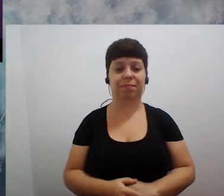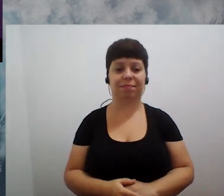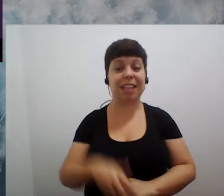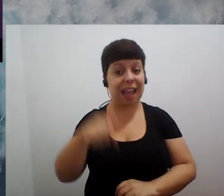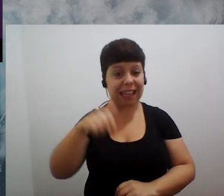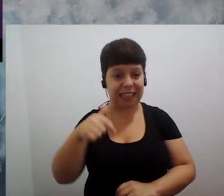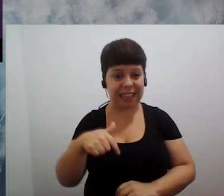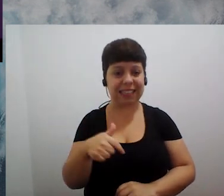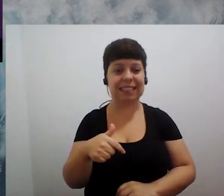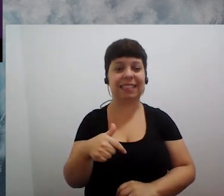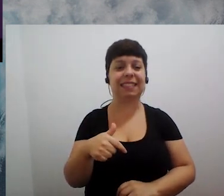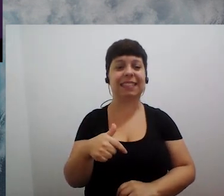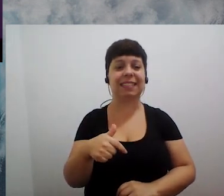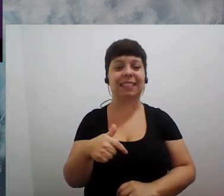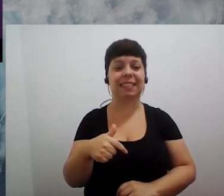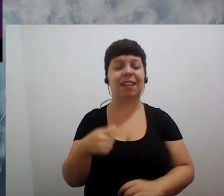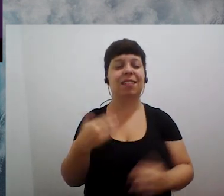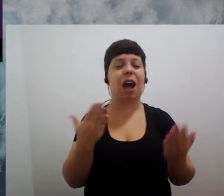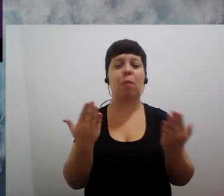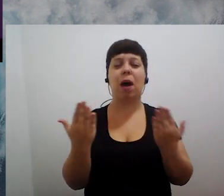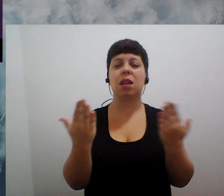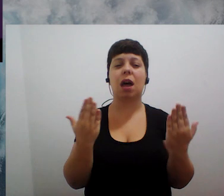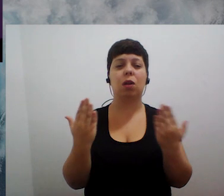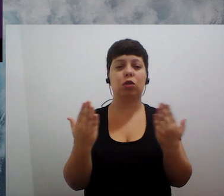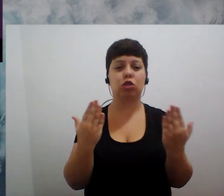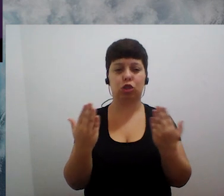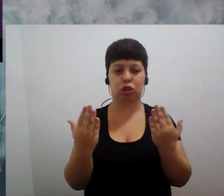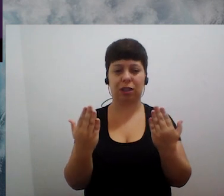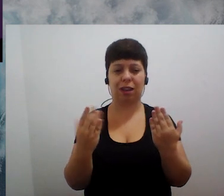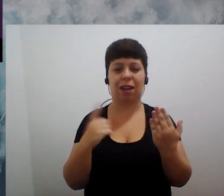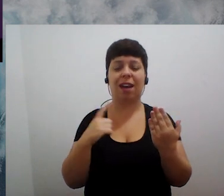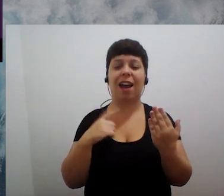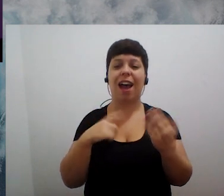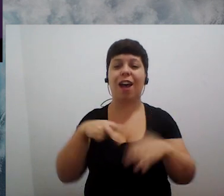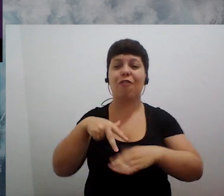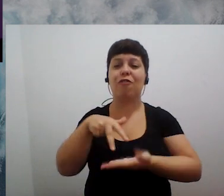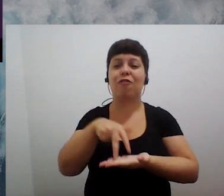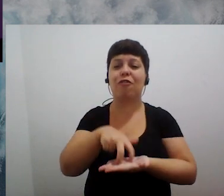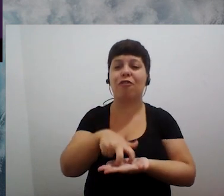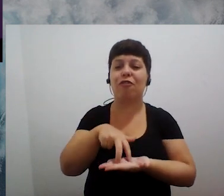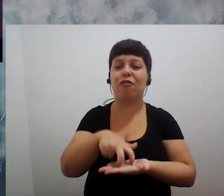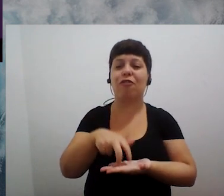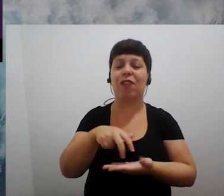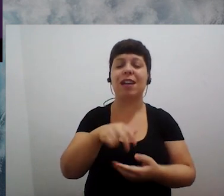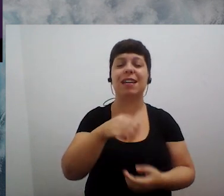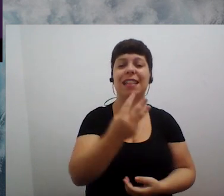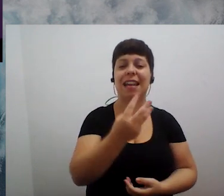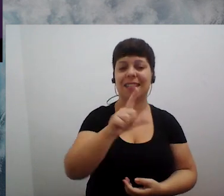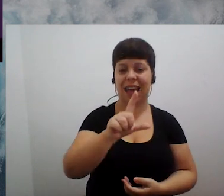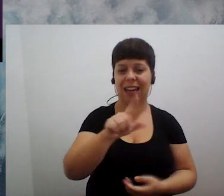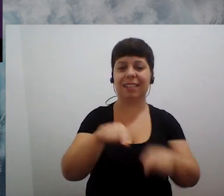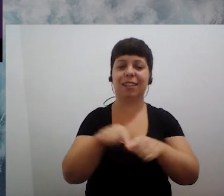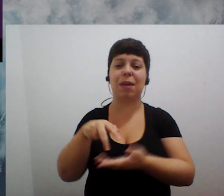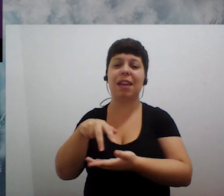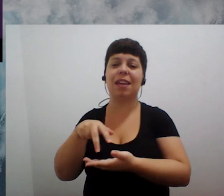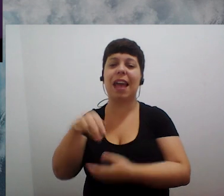No Todos os Mares Te Levam à Favela, estamos fazendo uma analogia a um famoso funk de MC3L e MC